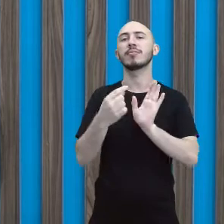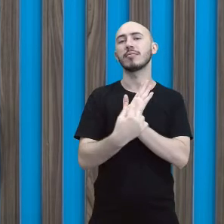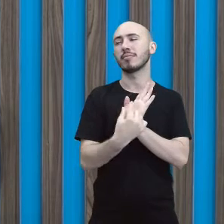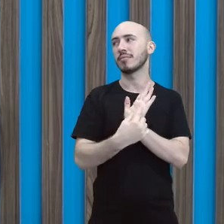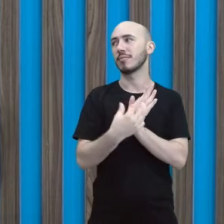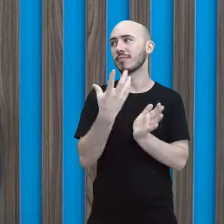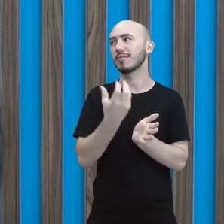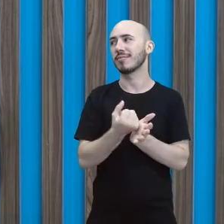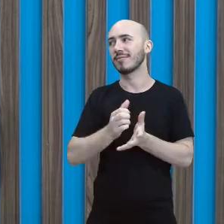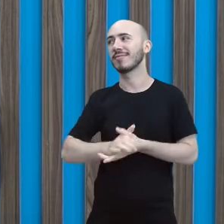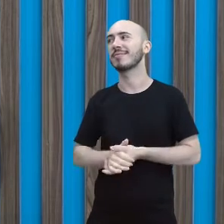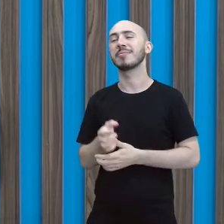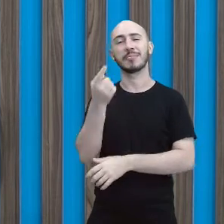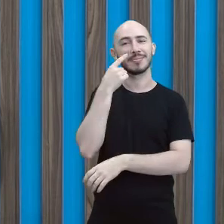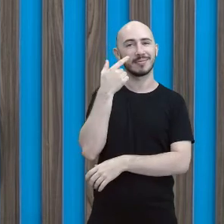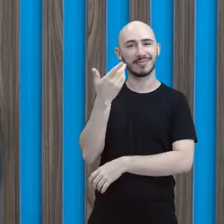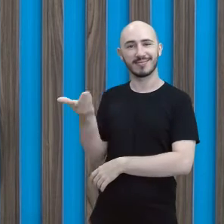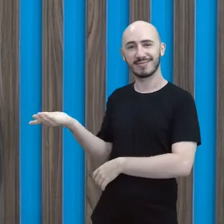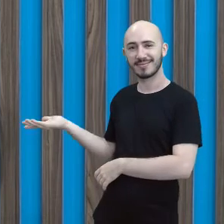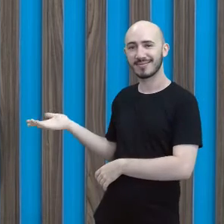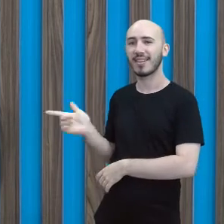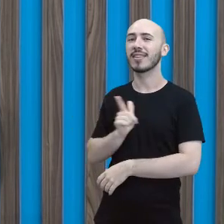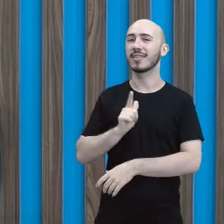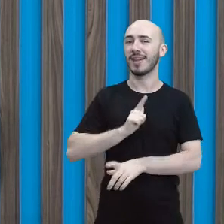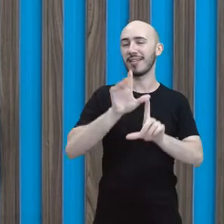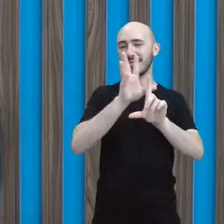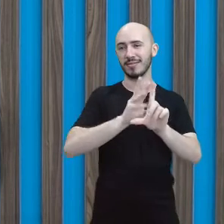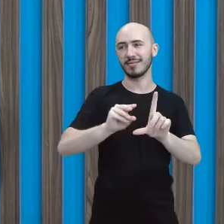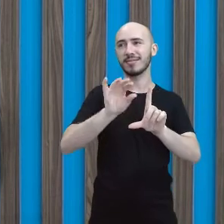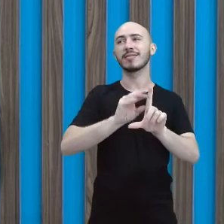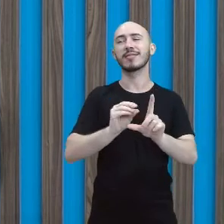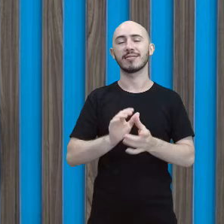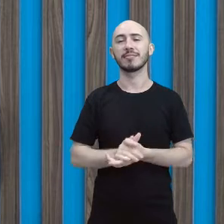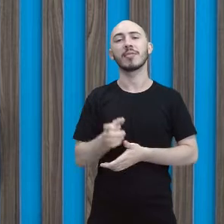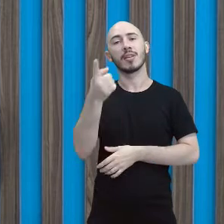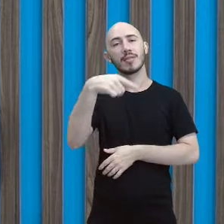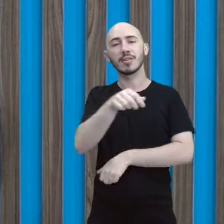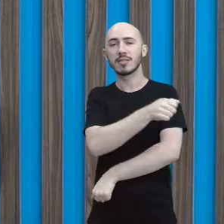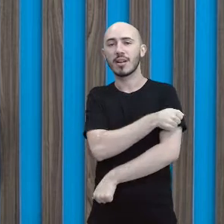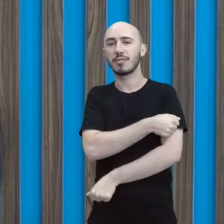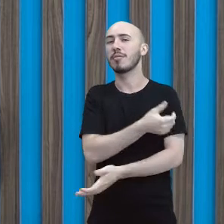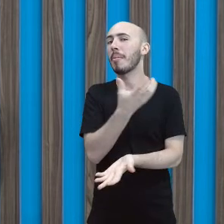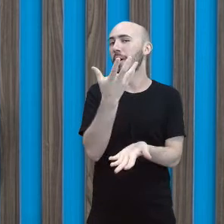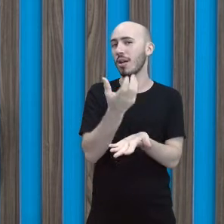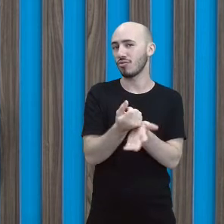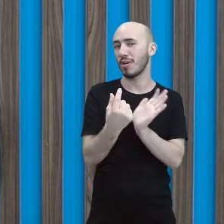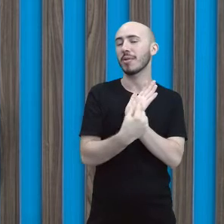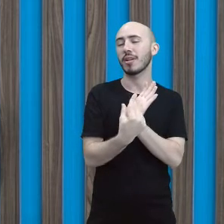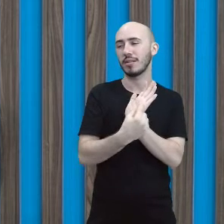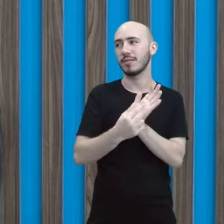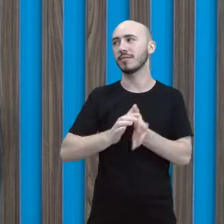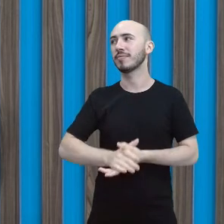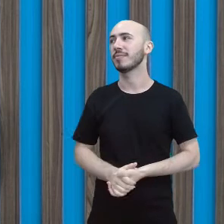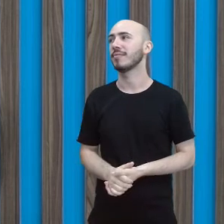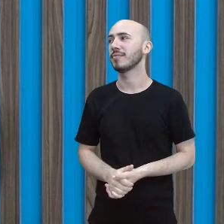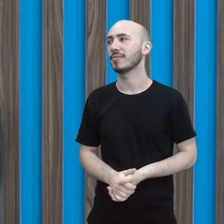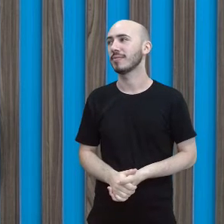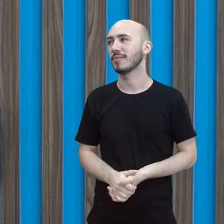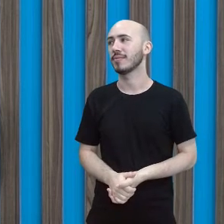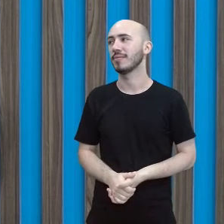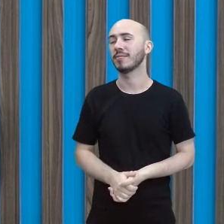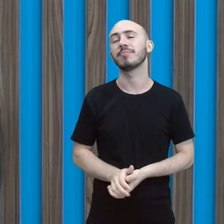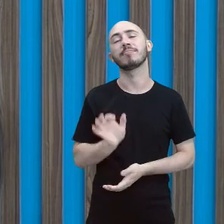Mas exato, olha aí, aparecendo o QR Code, né, para vocês baixarem aí o aplicativo,